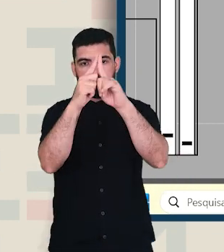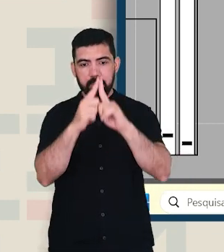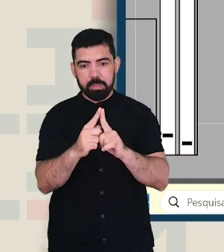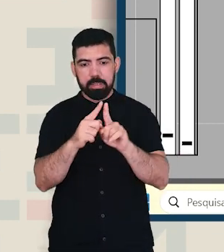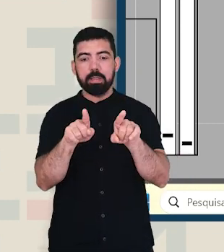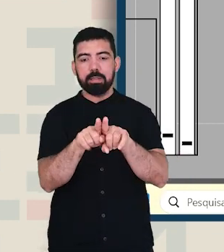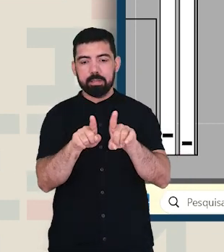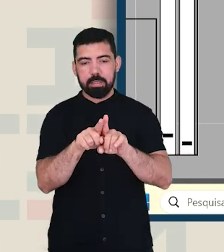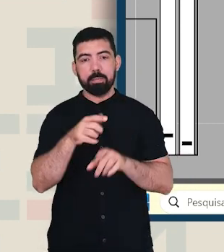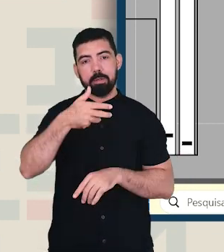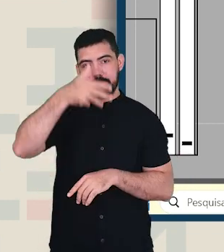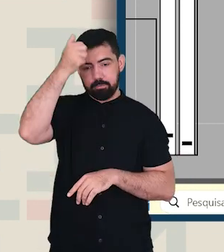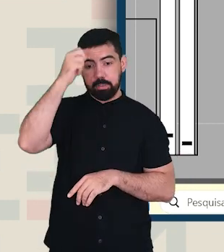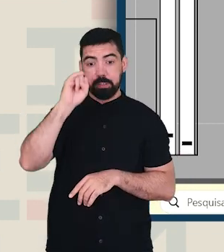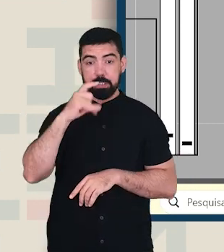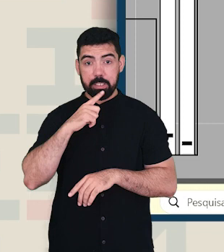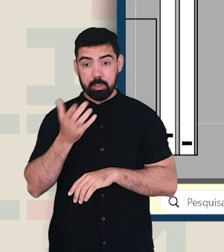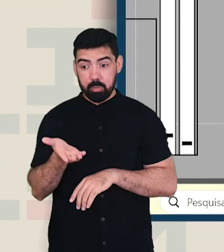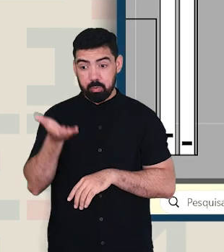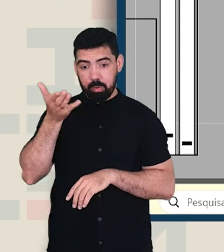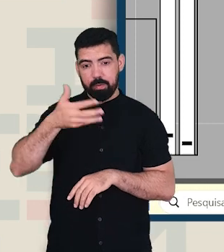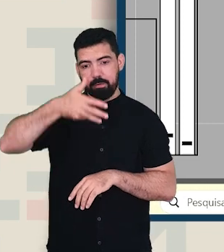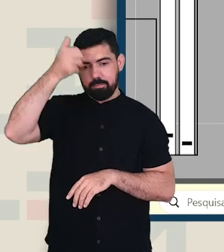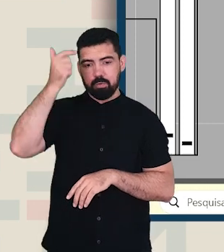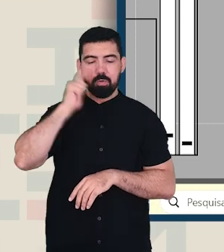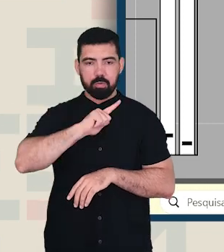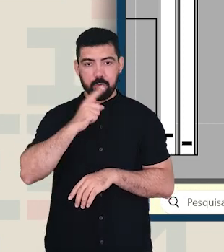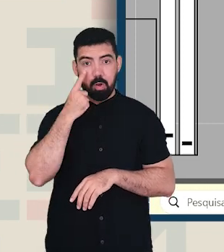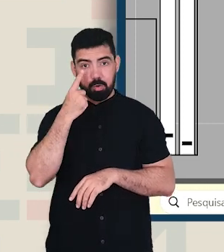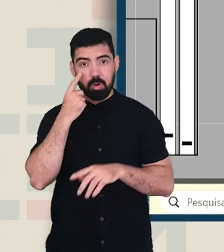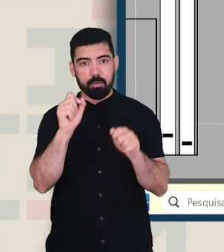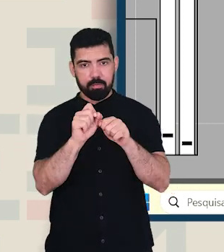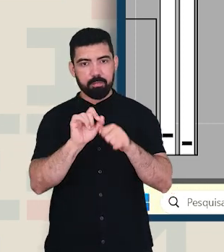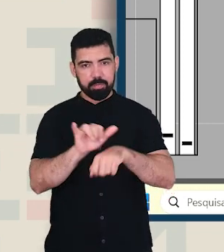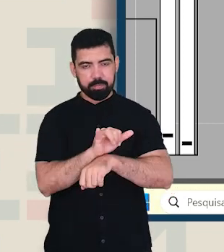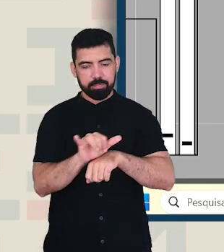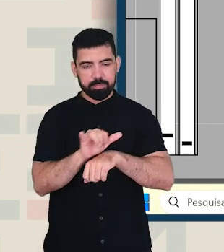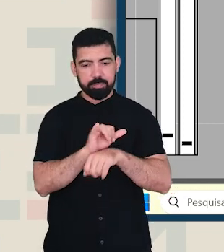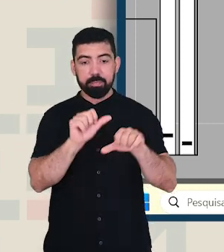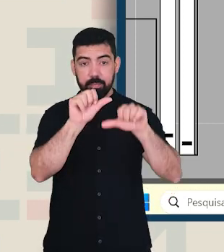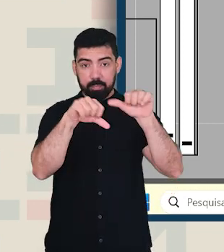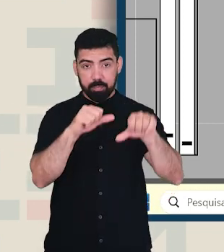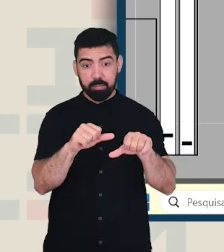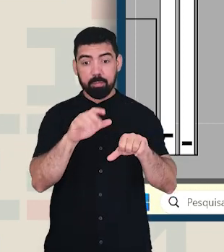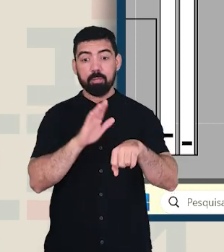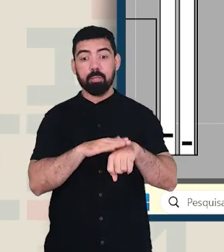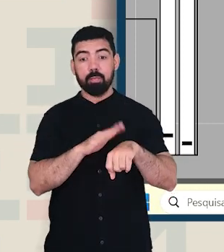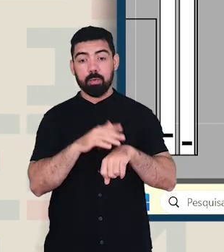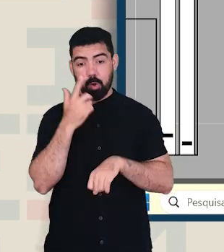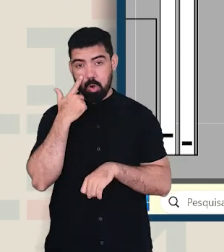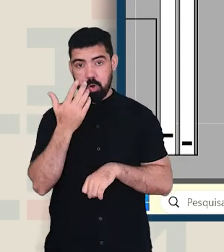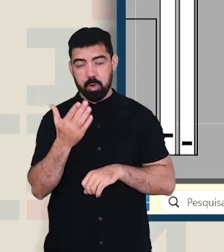Também nessa velocidade, se eu subir essa velocidade. Então vamos fazer o seguinte, vamos trocar aqui,